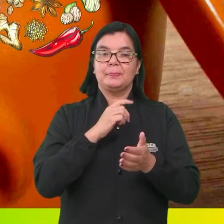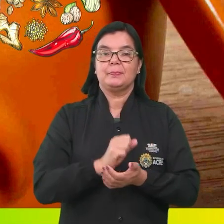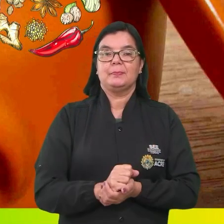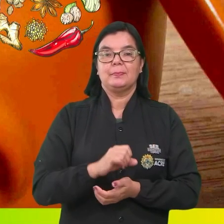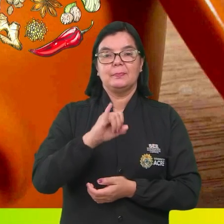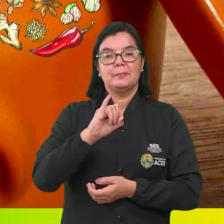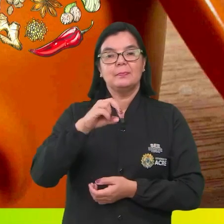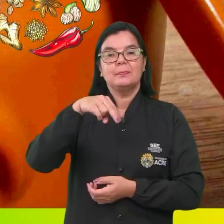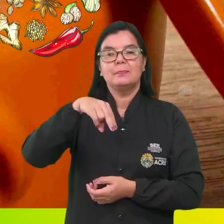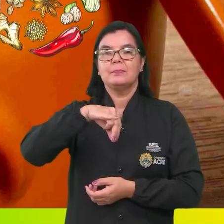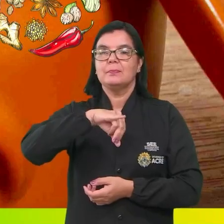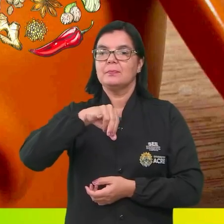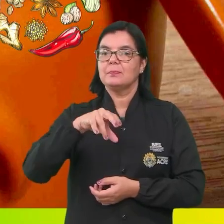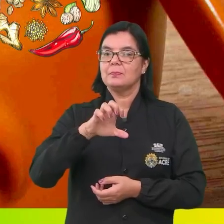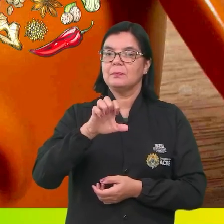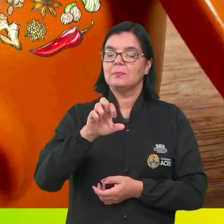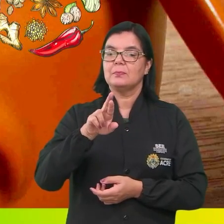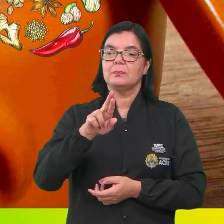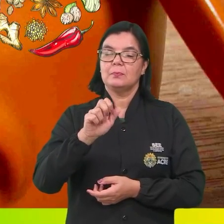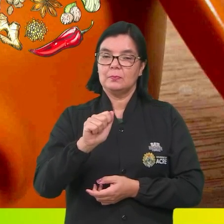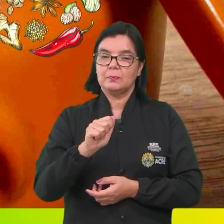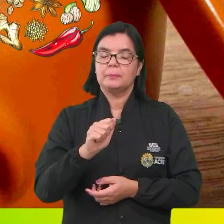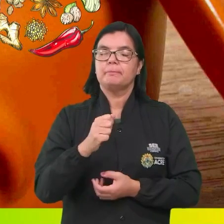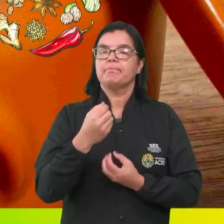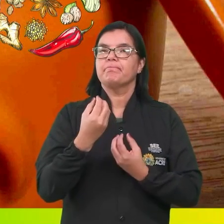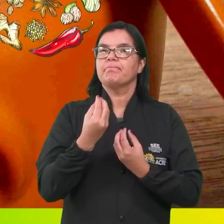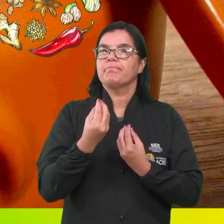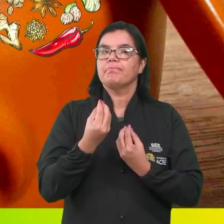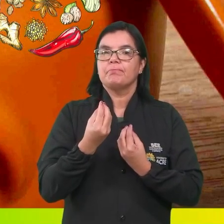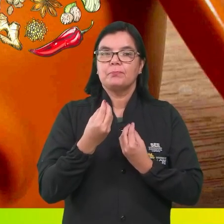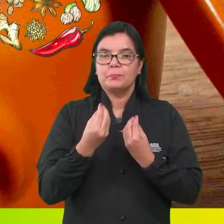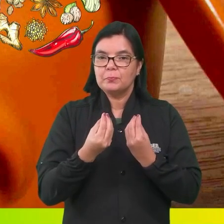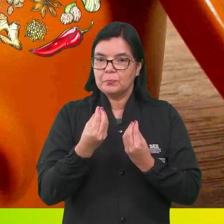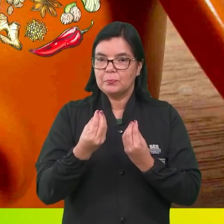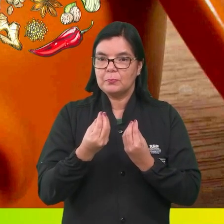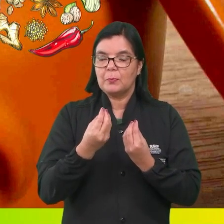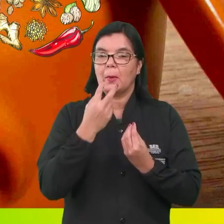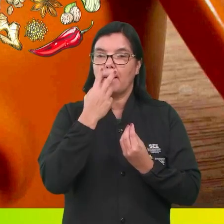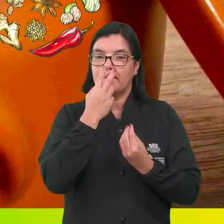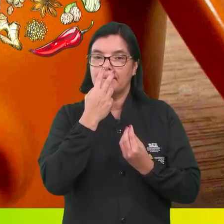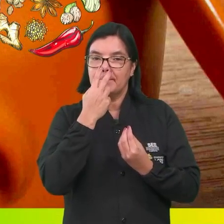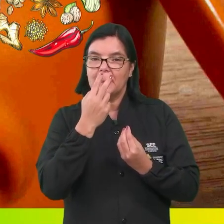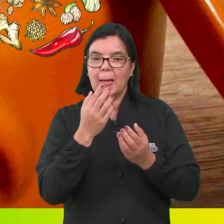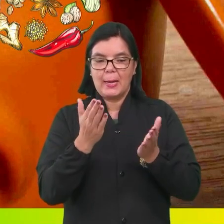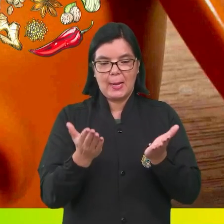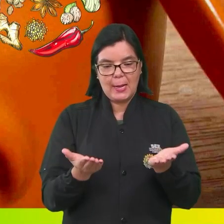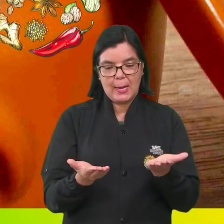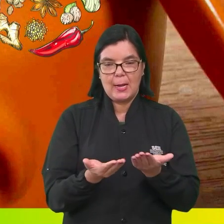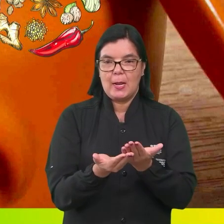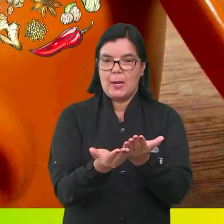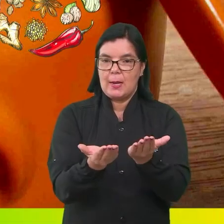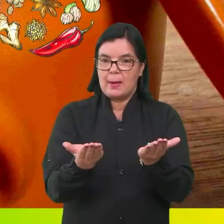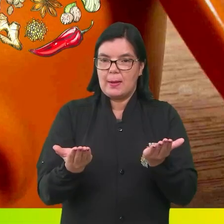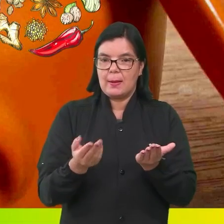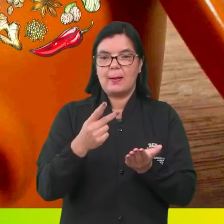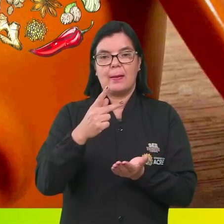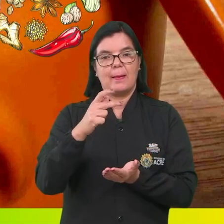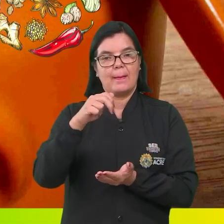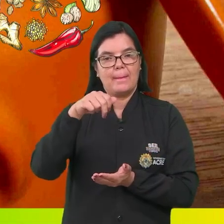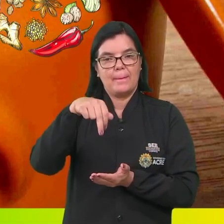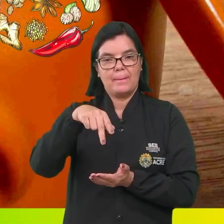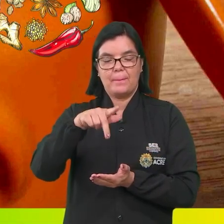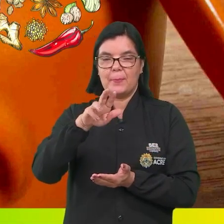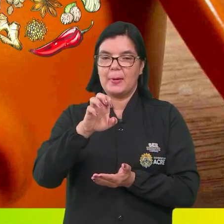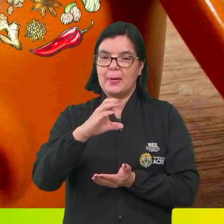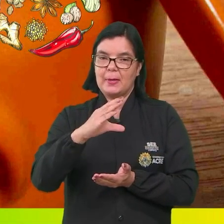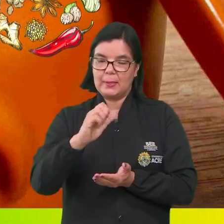a injera. Ela é como se fosse uma grande panqueca que é servida na mesa num único prato,